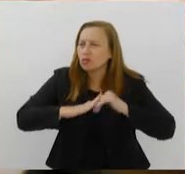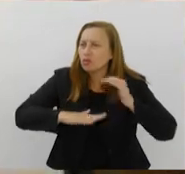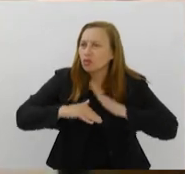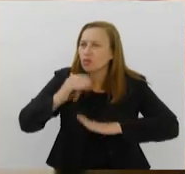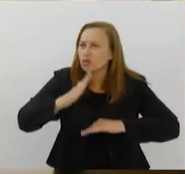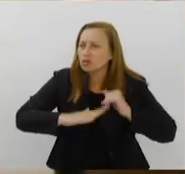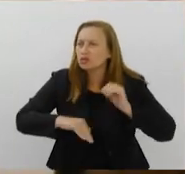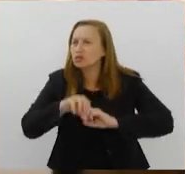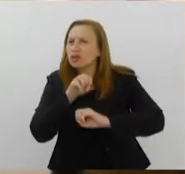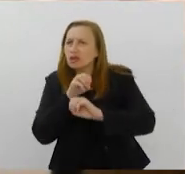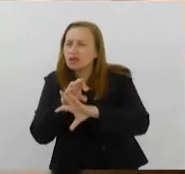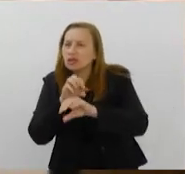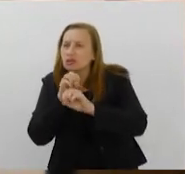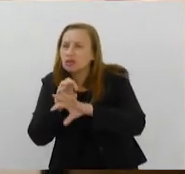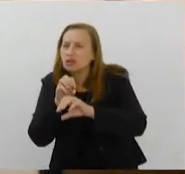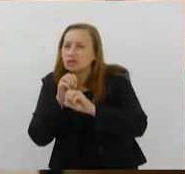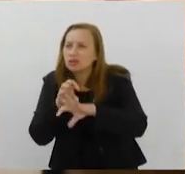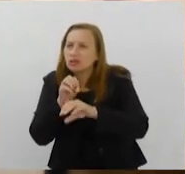quanto educacional,